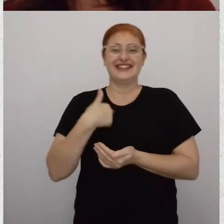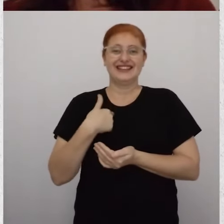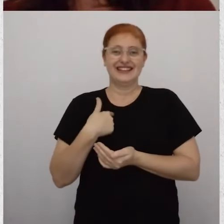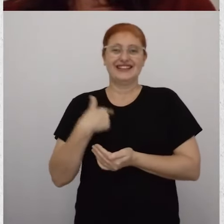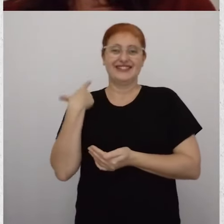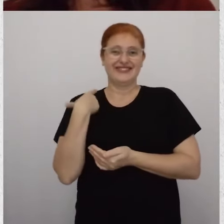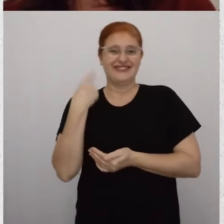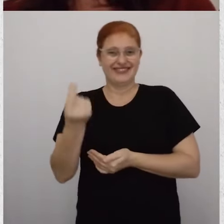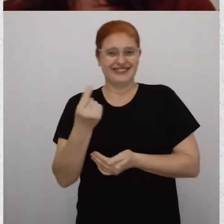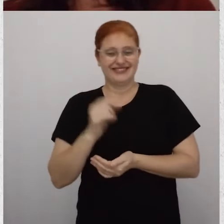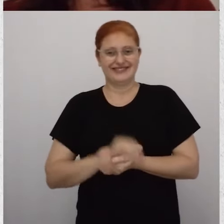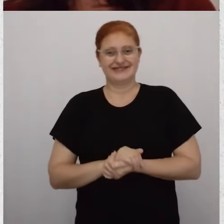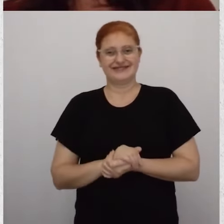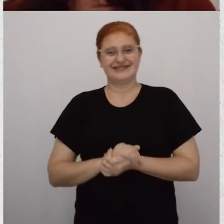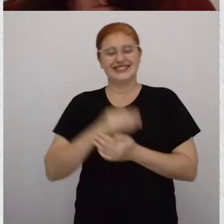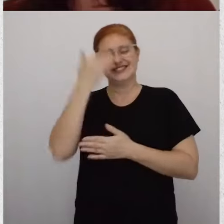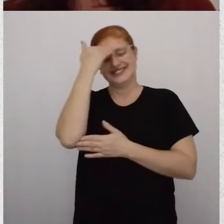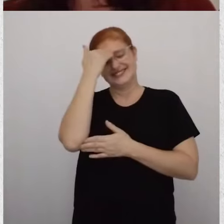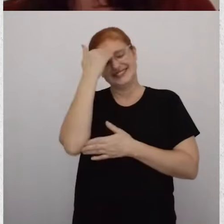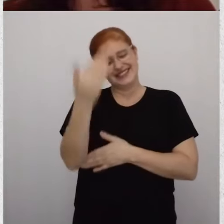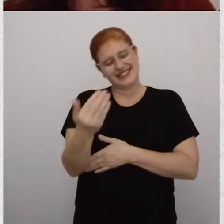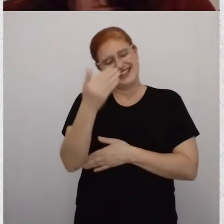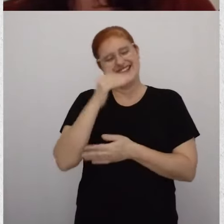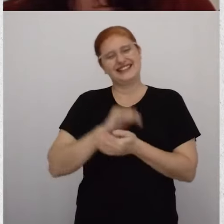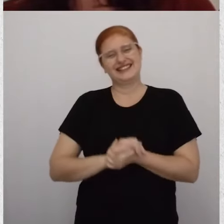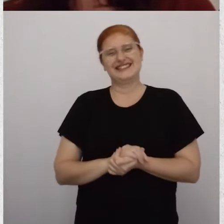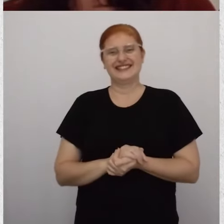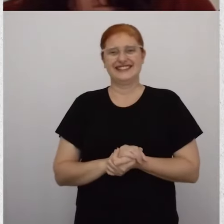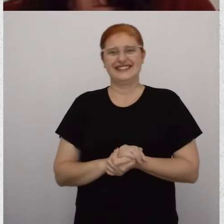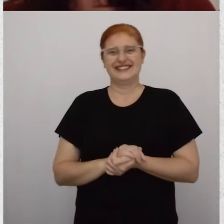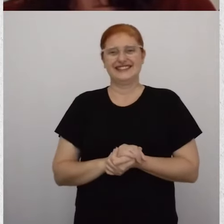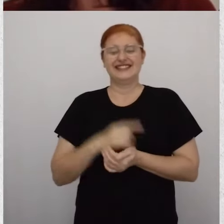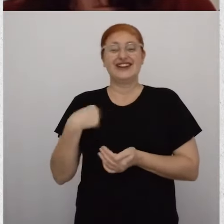aqui o negócio. Obrigada, Carmen.